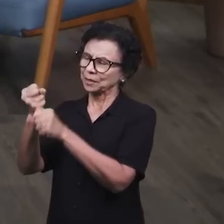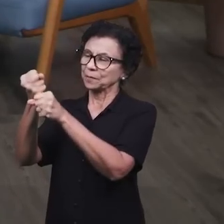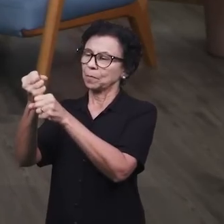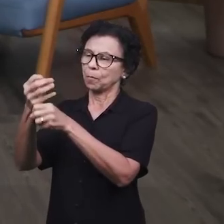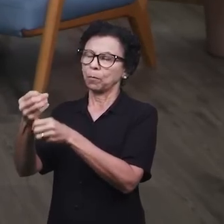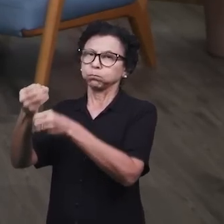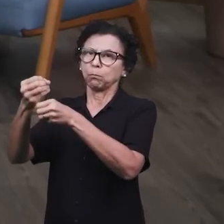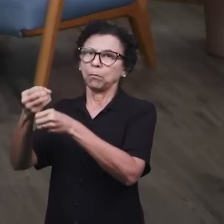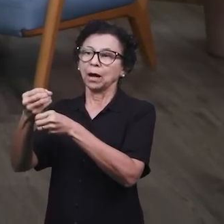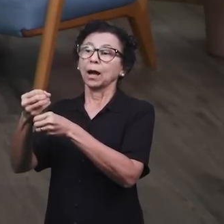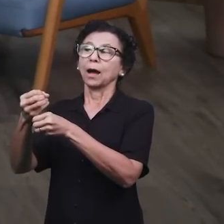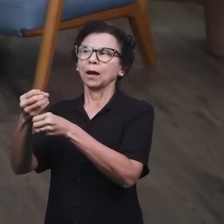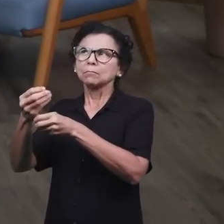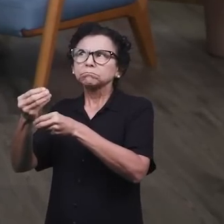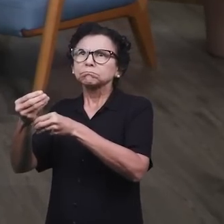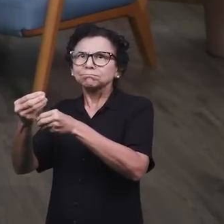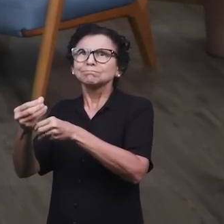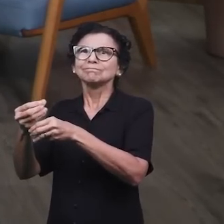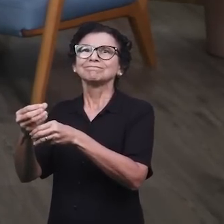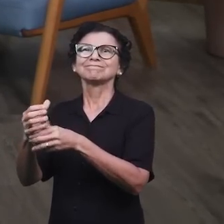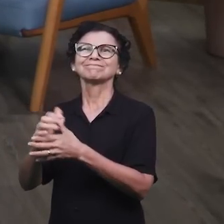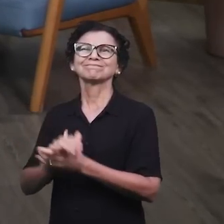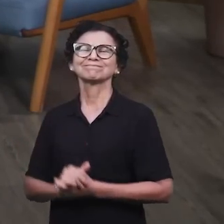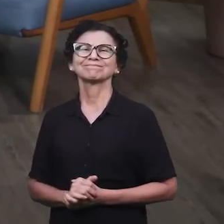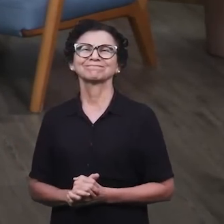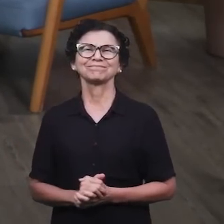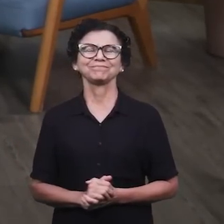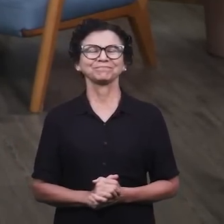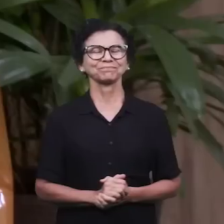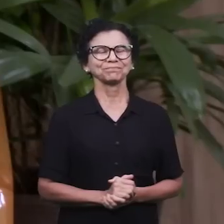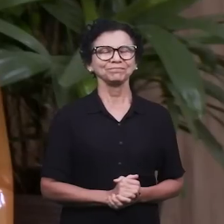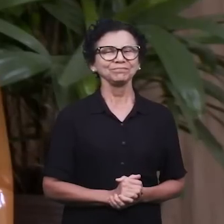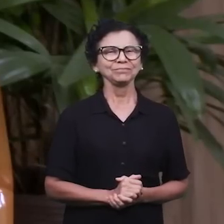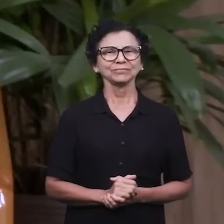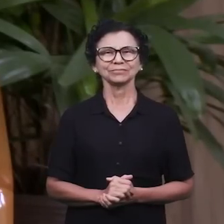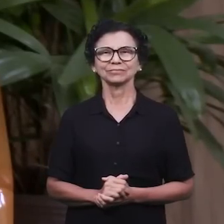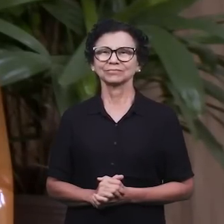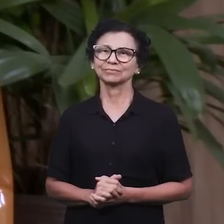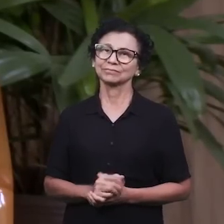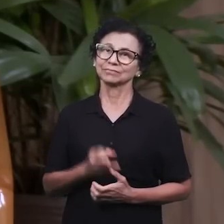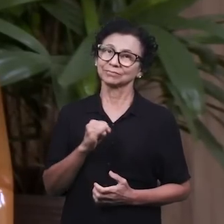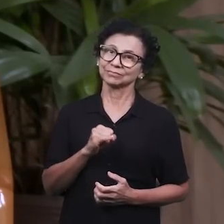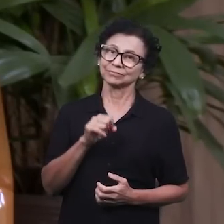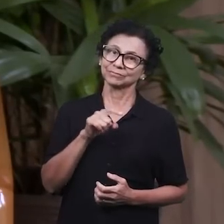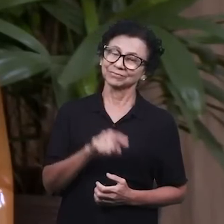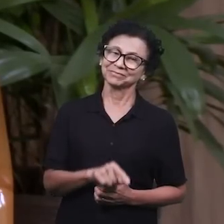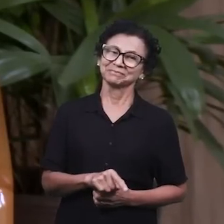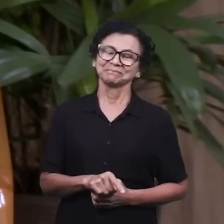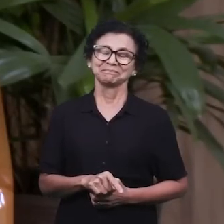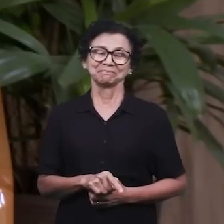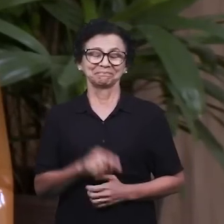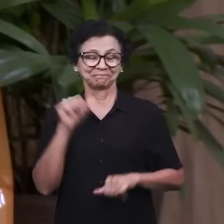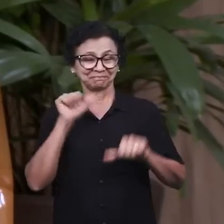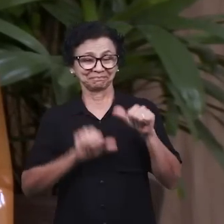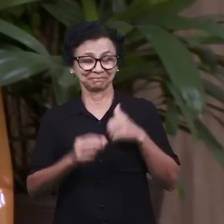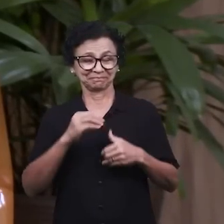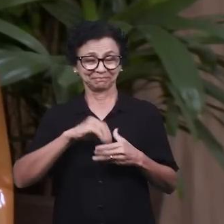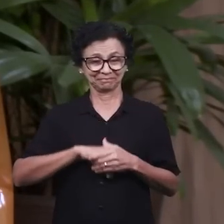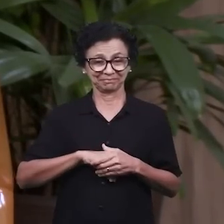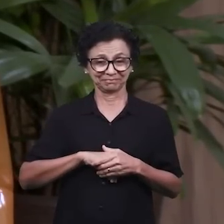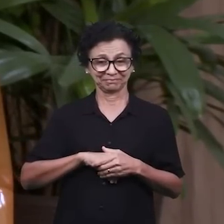dentro. Mas se você pega um ramo de trigo e faz isso aqui, o trigo está ali dentro, a semente está ali dentro. A semente é a palavra.